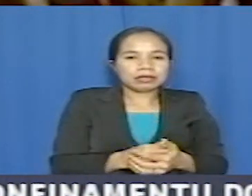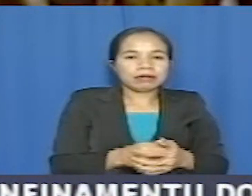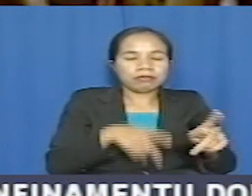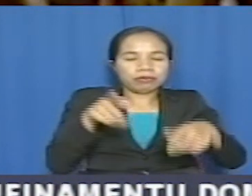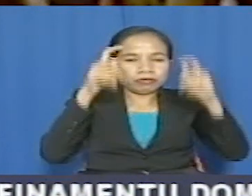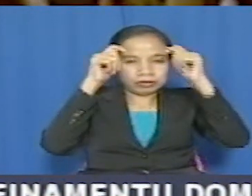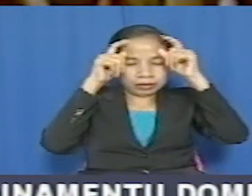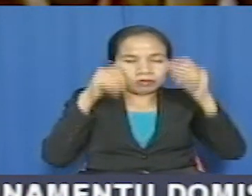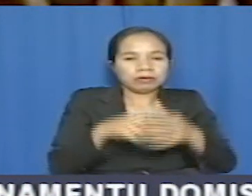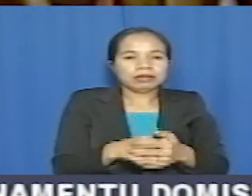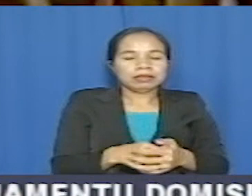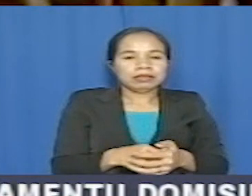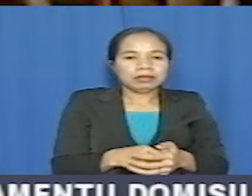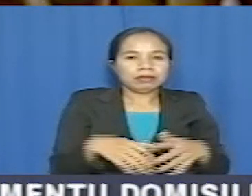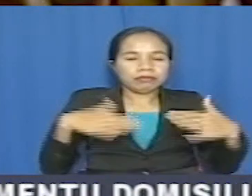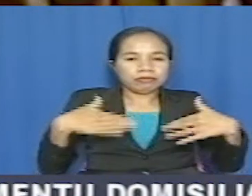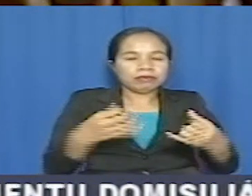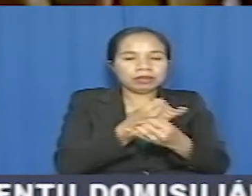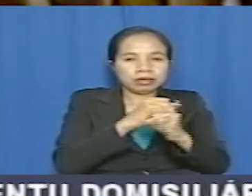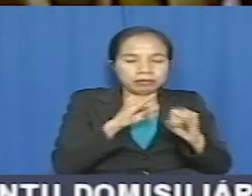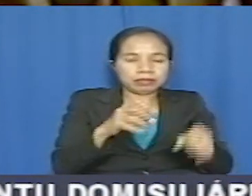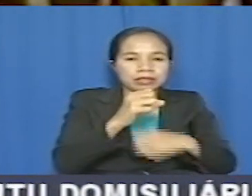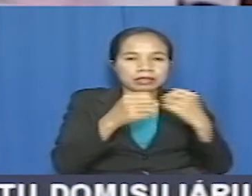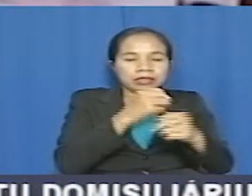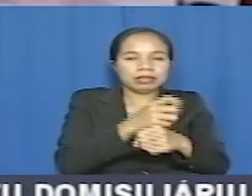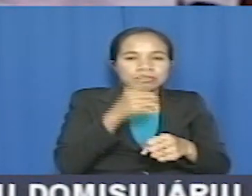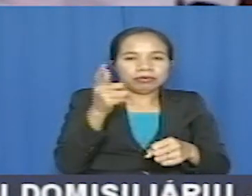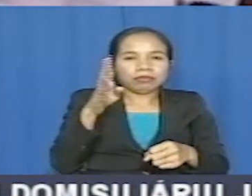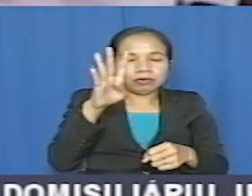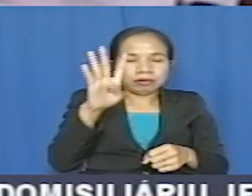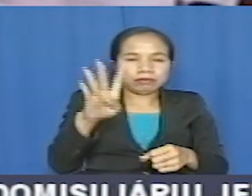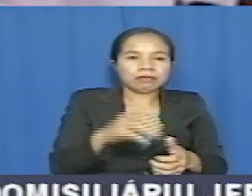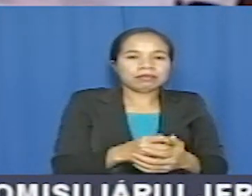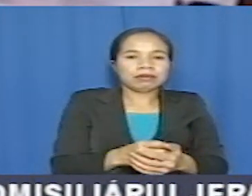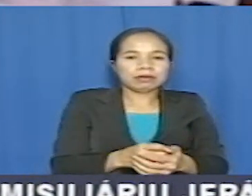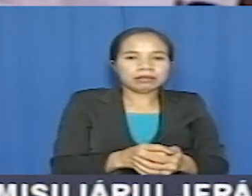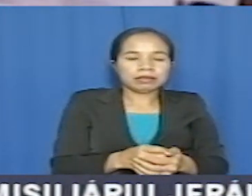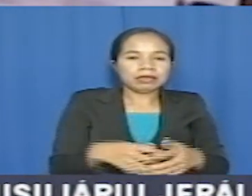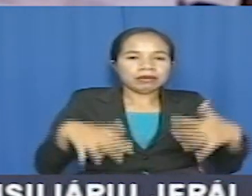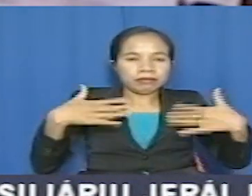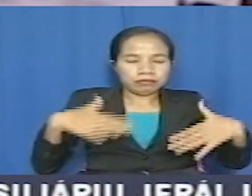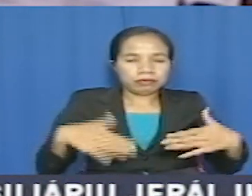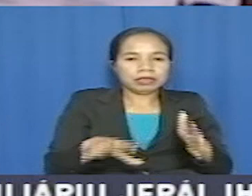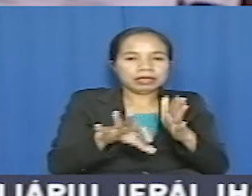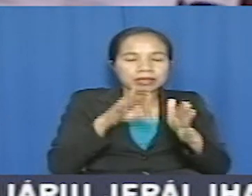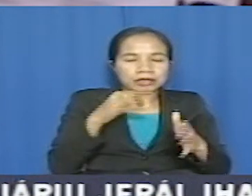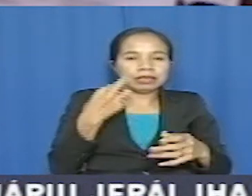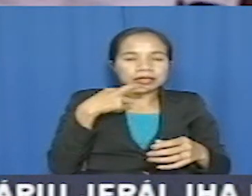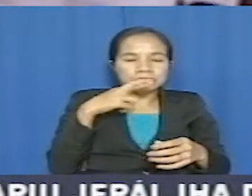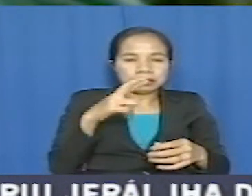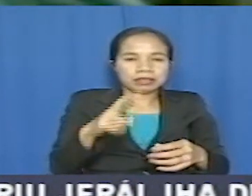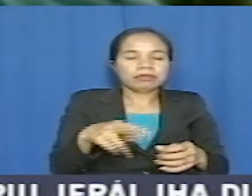Povo Timor Leste luta ba ukun rasikan durante tinaruno lo resinhat ni laran iha luta ne konsegue hetan